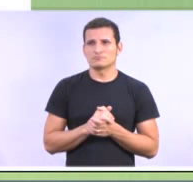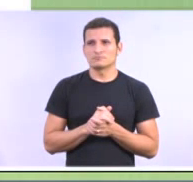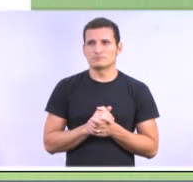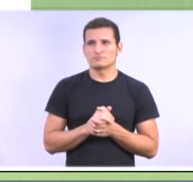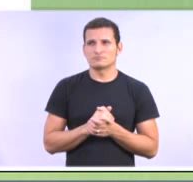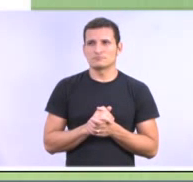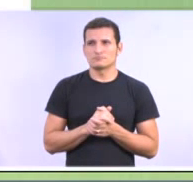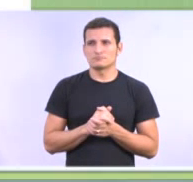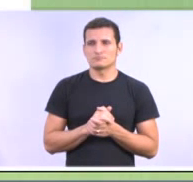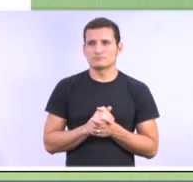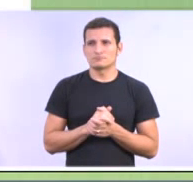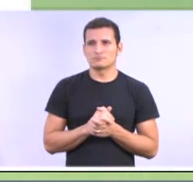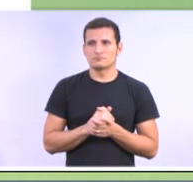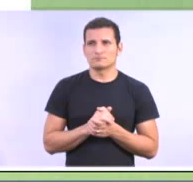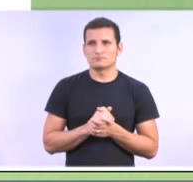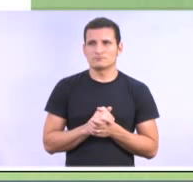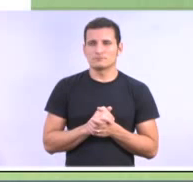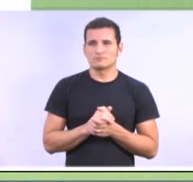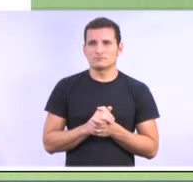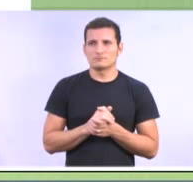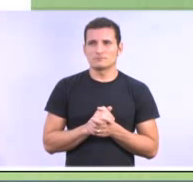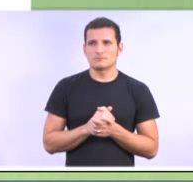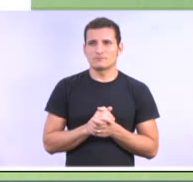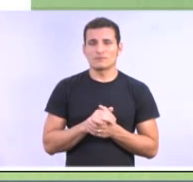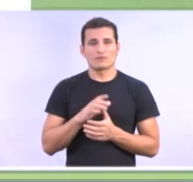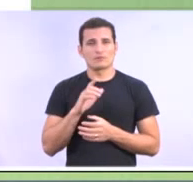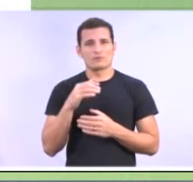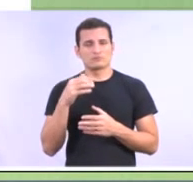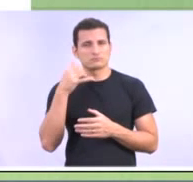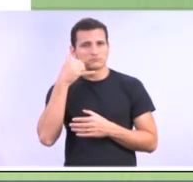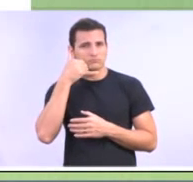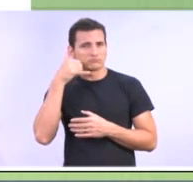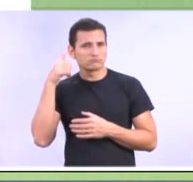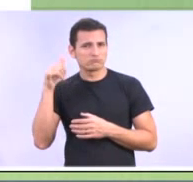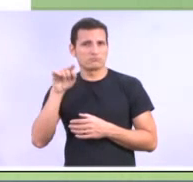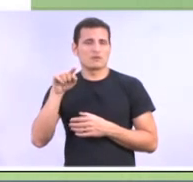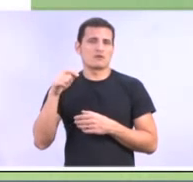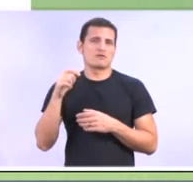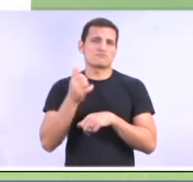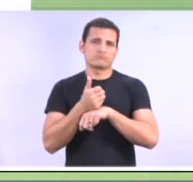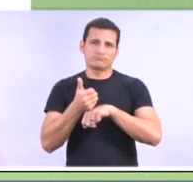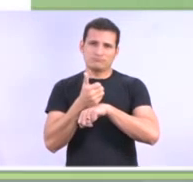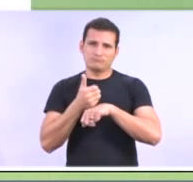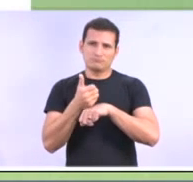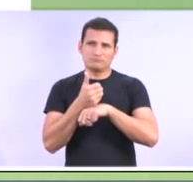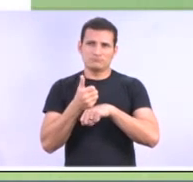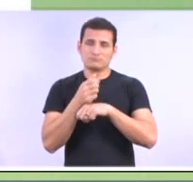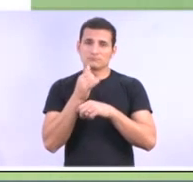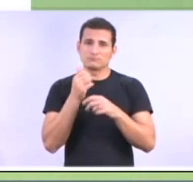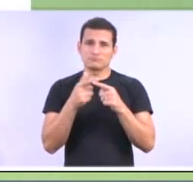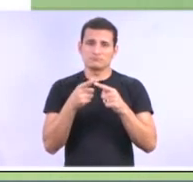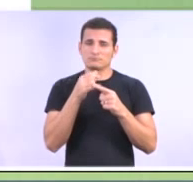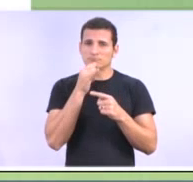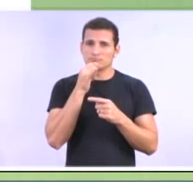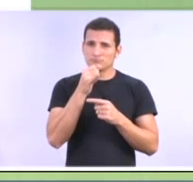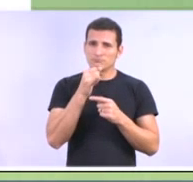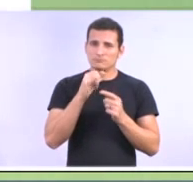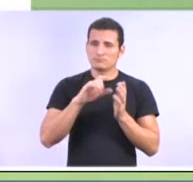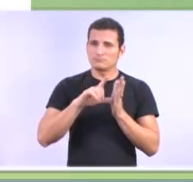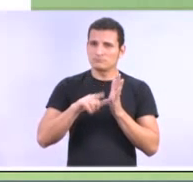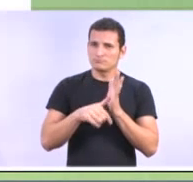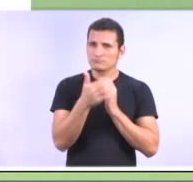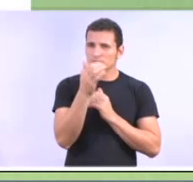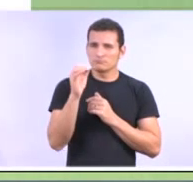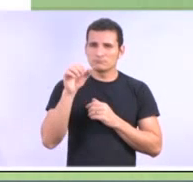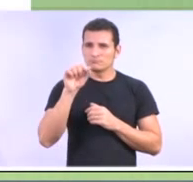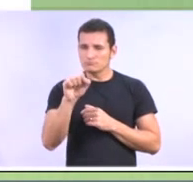nesse caso, a conversa de telefonia, ela deve ter prioridade. Por quê? Se a conversa atrasar, por exemplo, aí 10